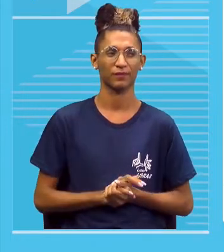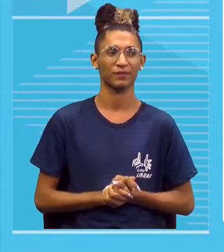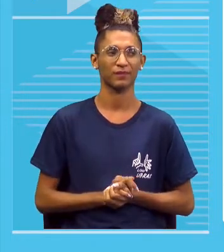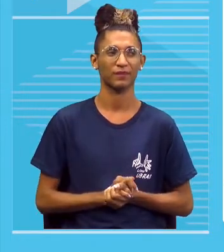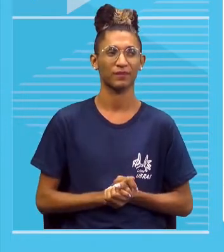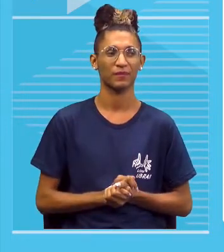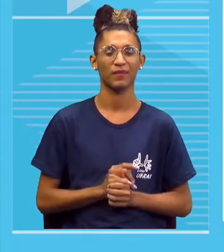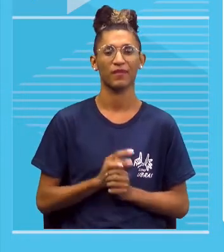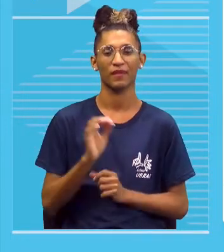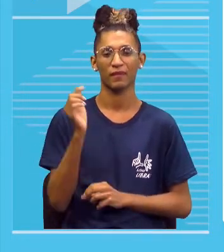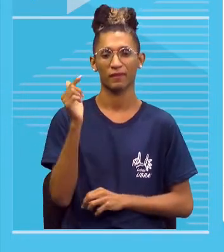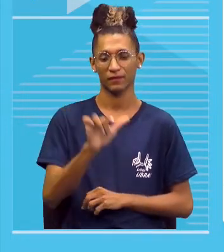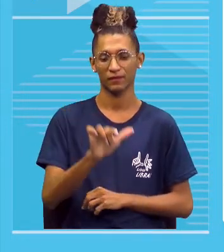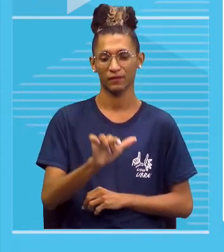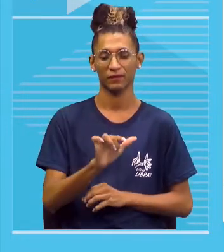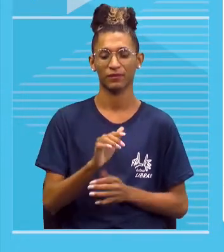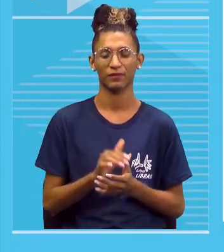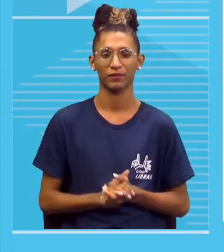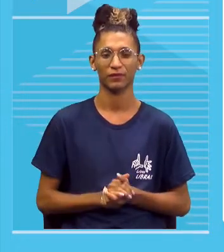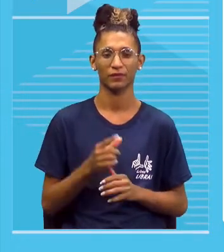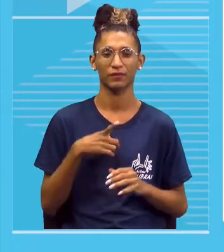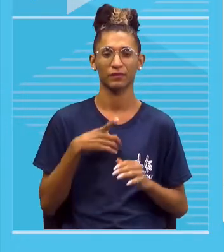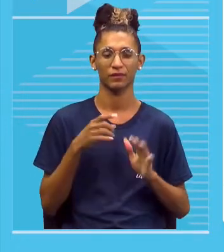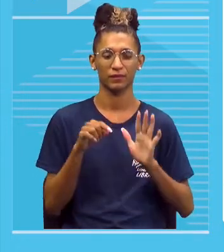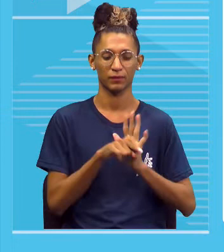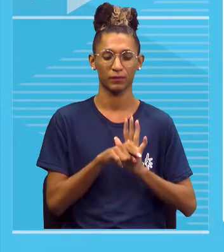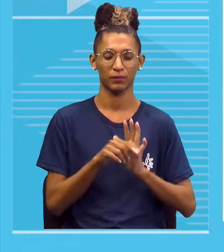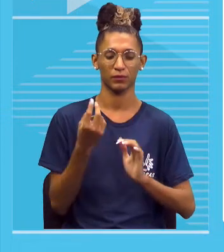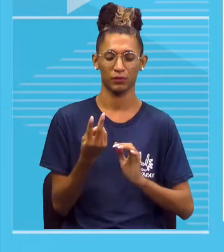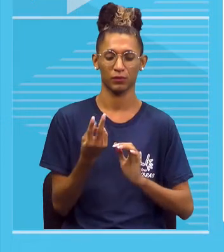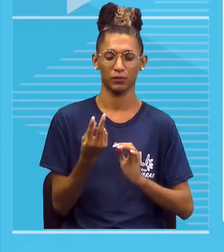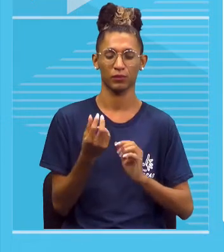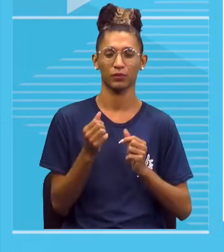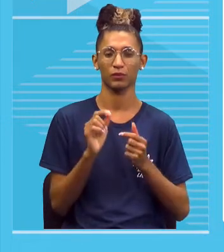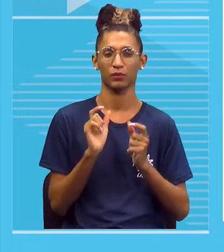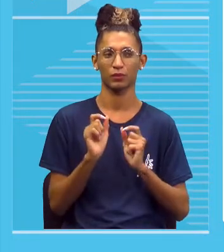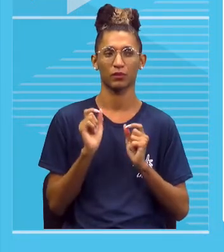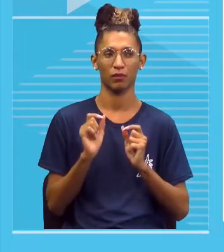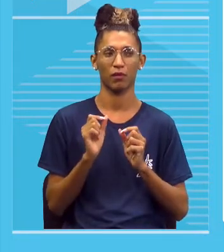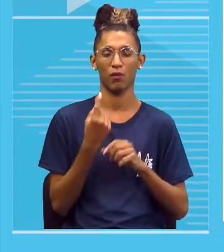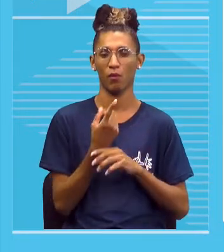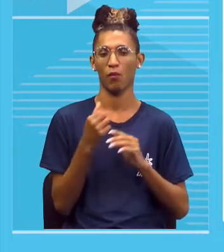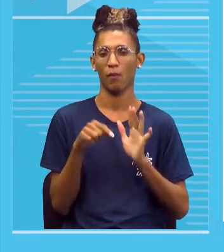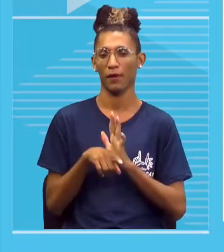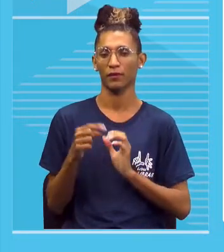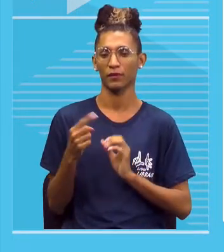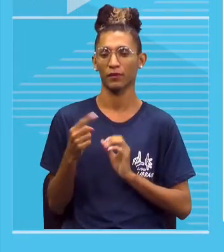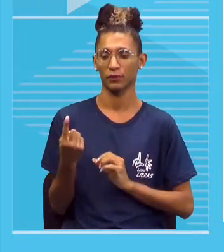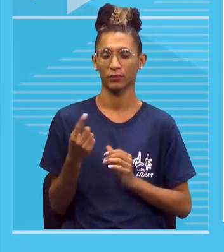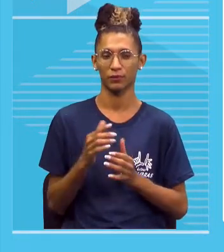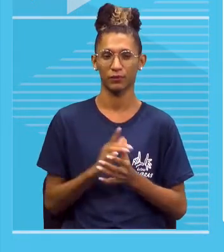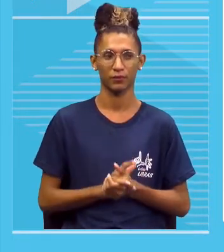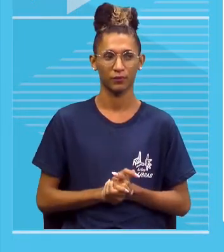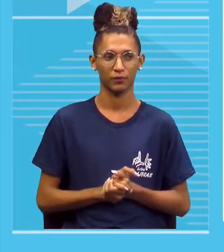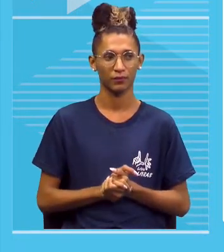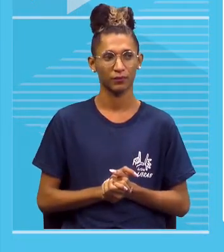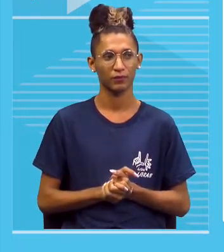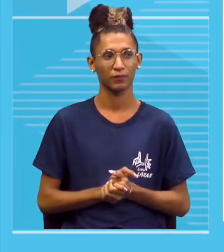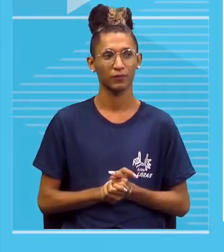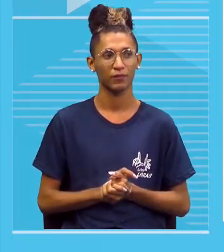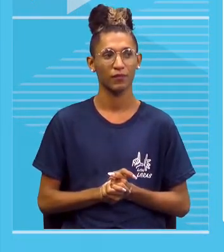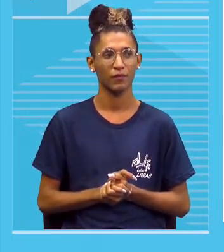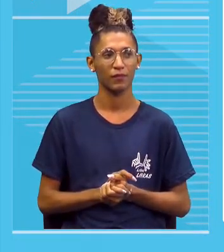Oi de novo menos 2 sobre um menos 1 menos 2 sobre